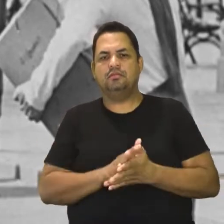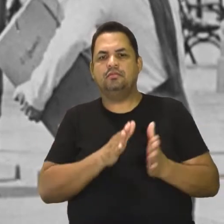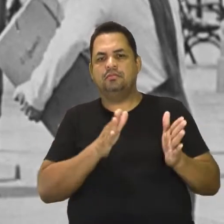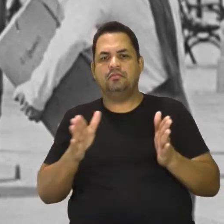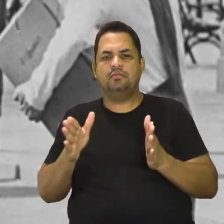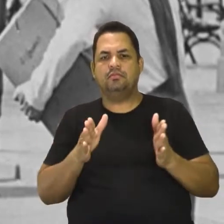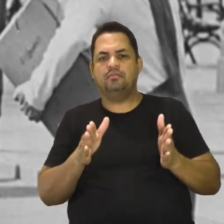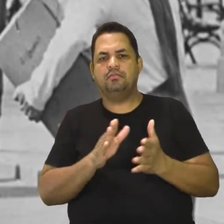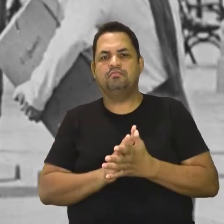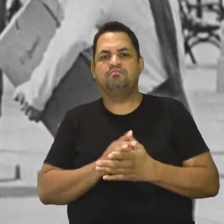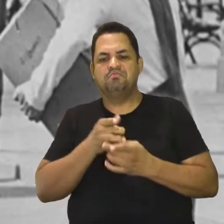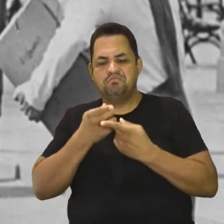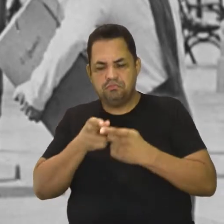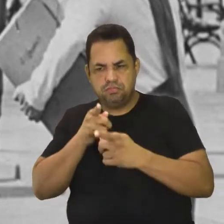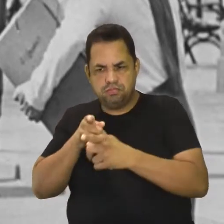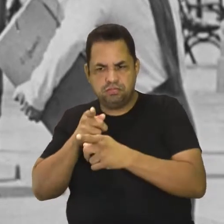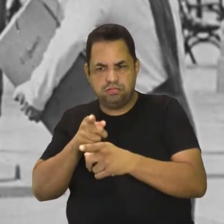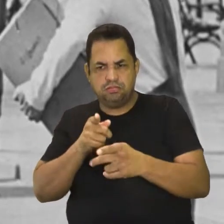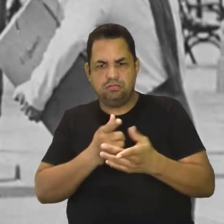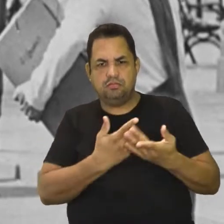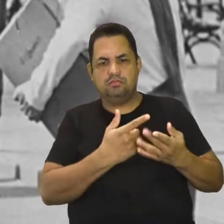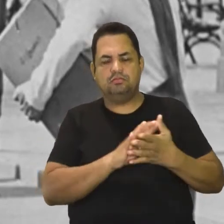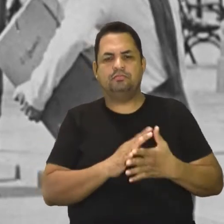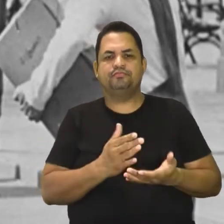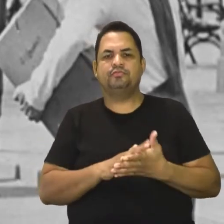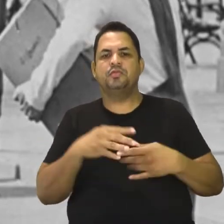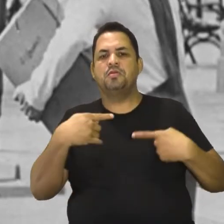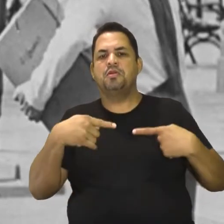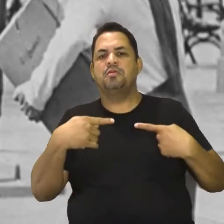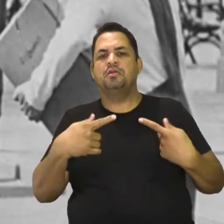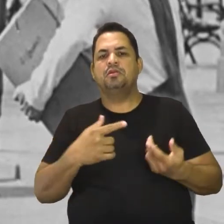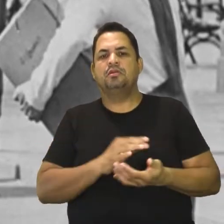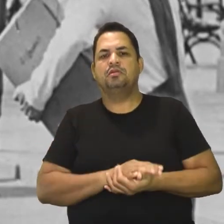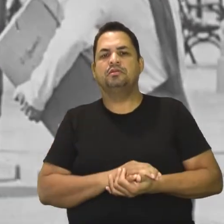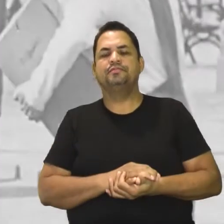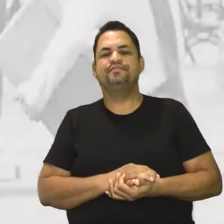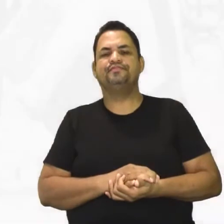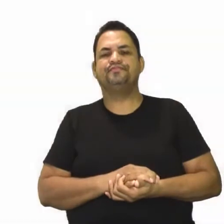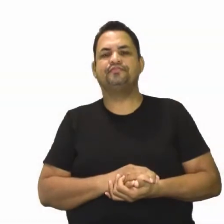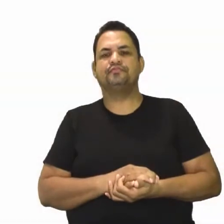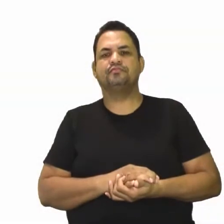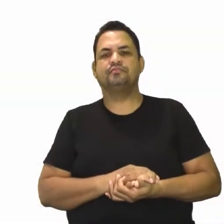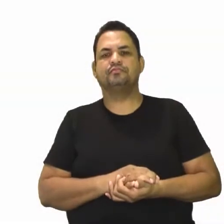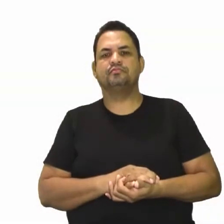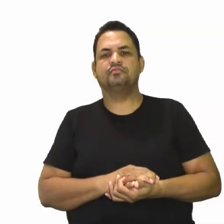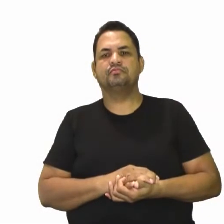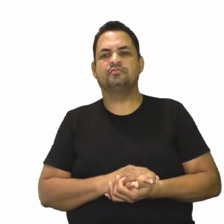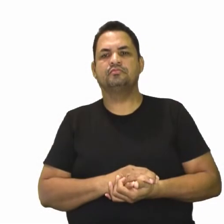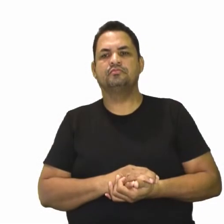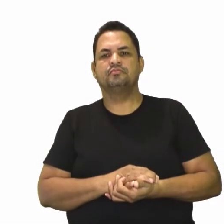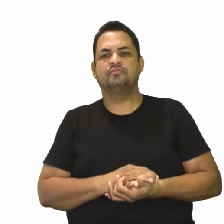de bastante perseguição aos inimigos políticos. Na tela para vocês.